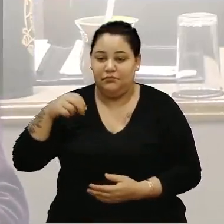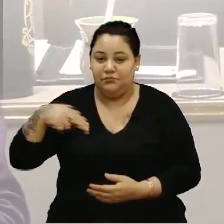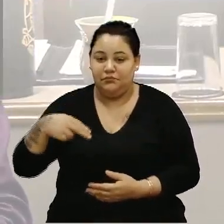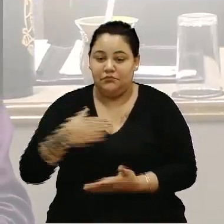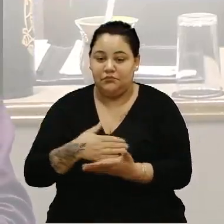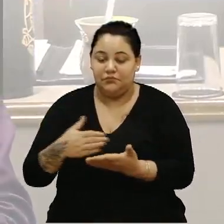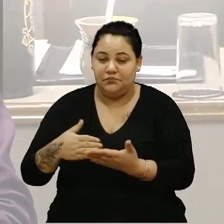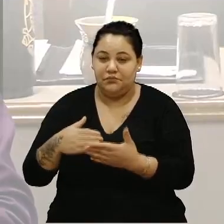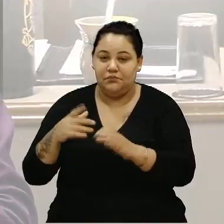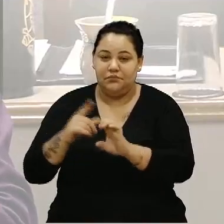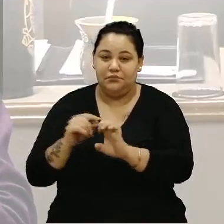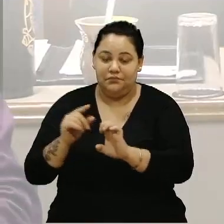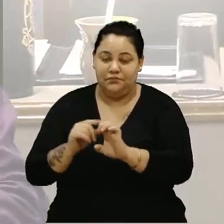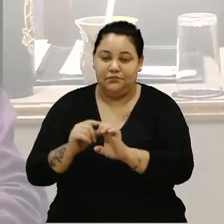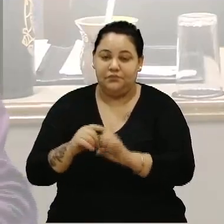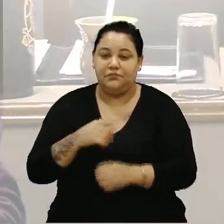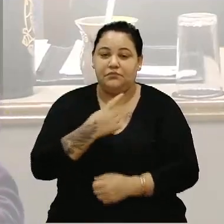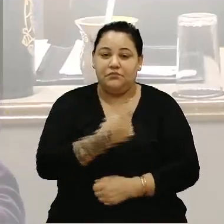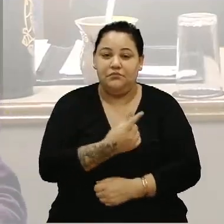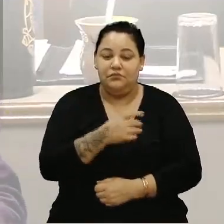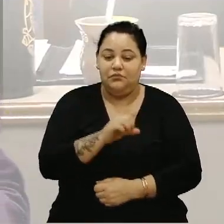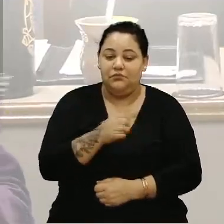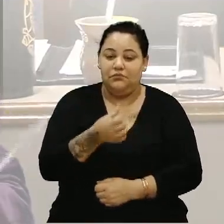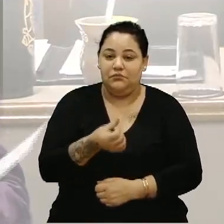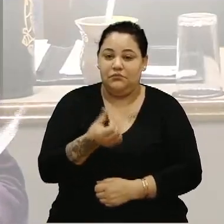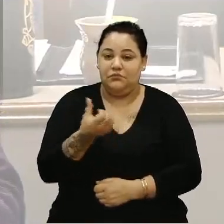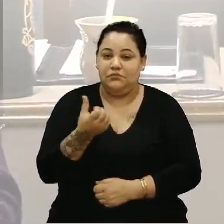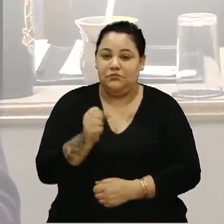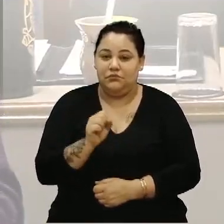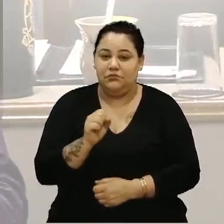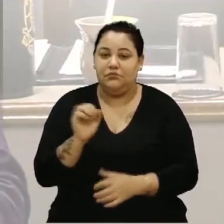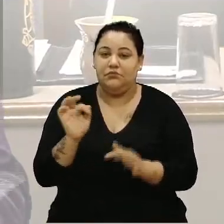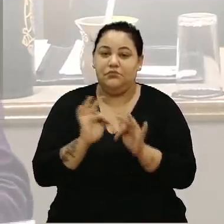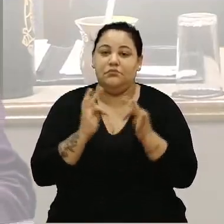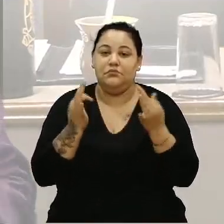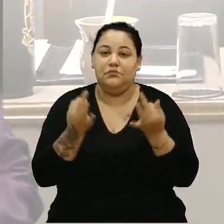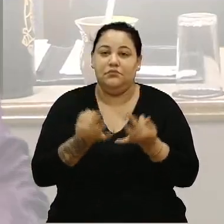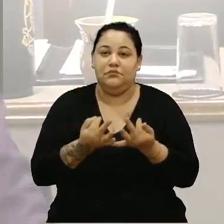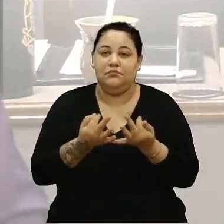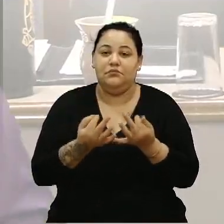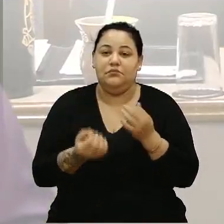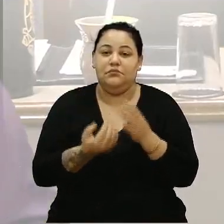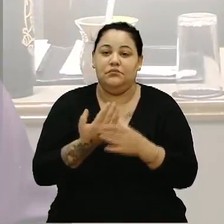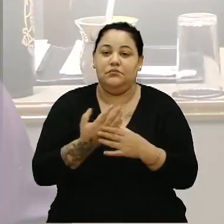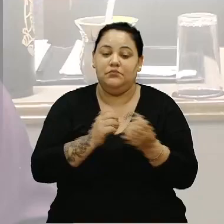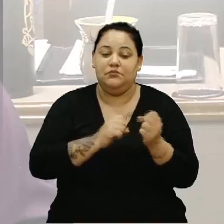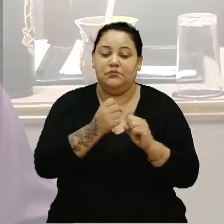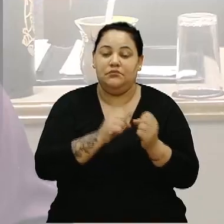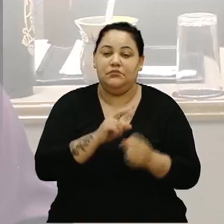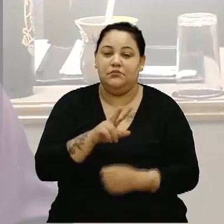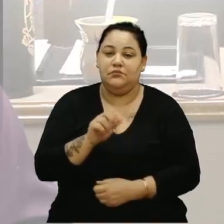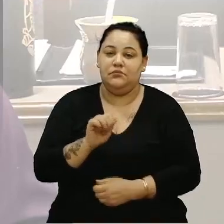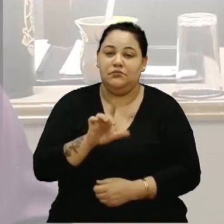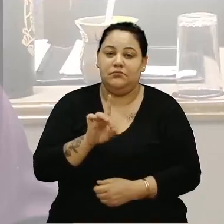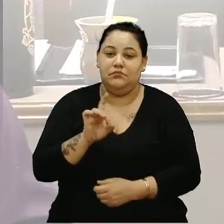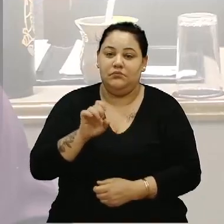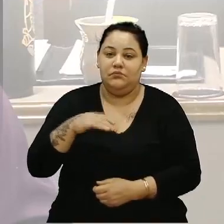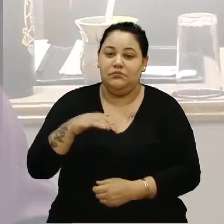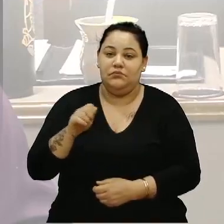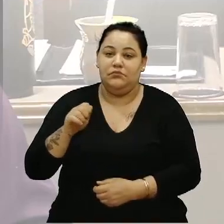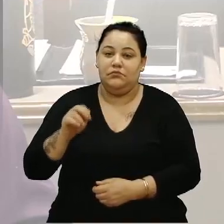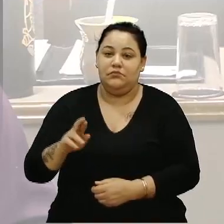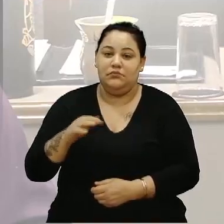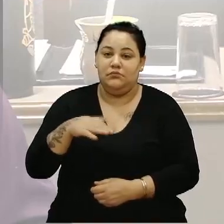negócio. Em 1968, a família Menon fundou a empresa Valdemar Menon, um comércio